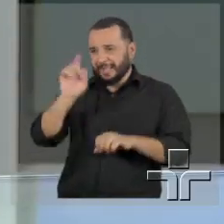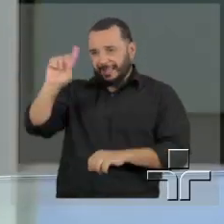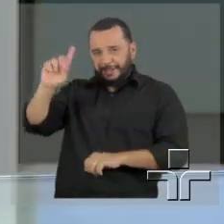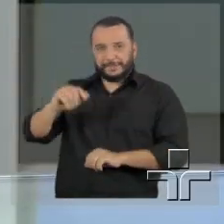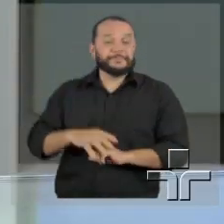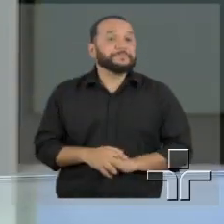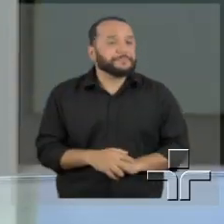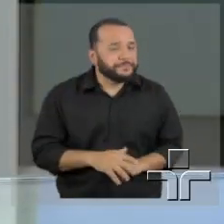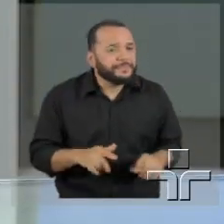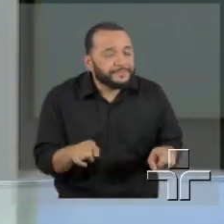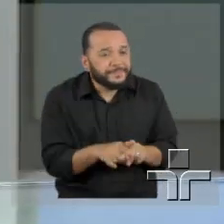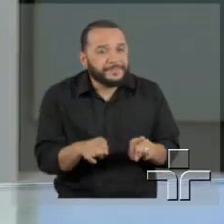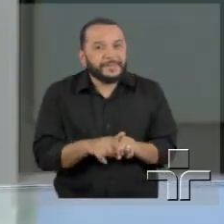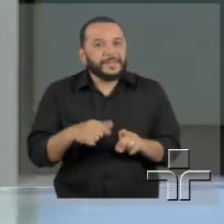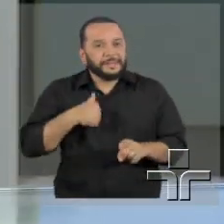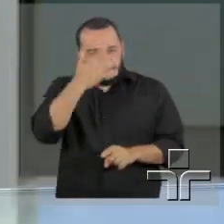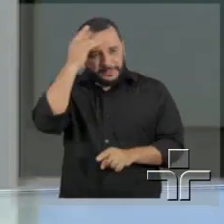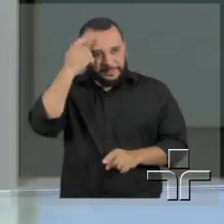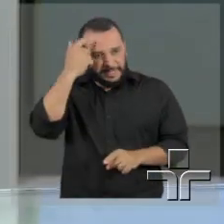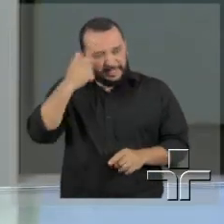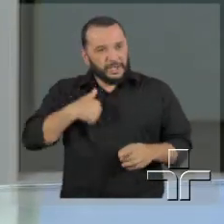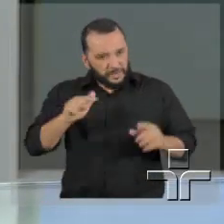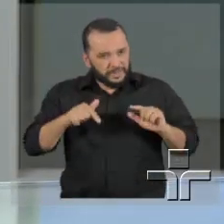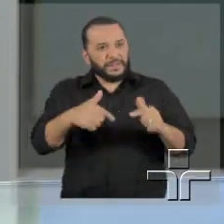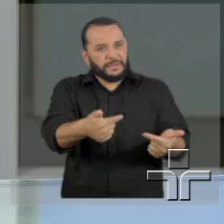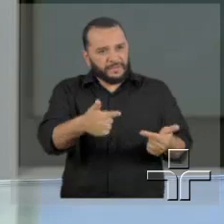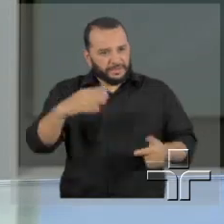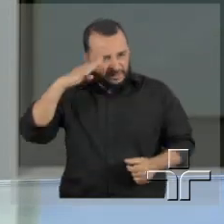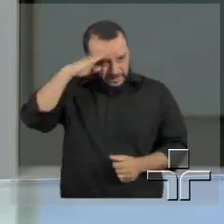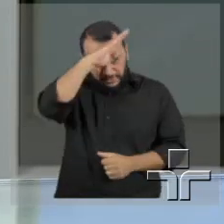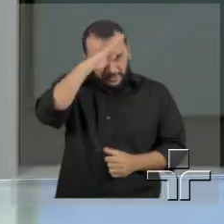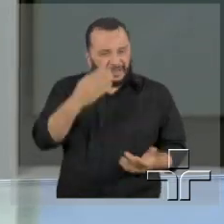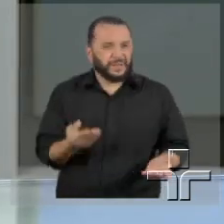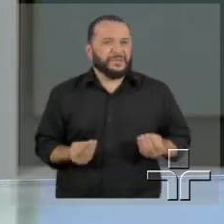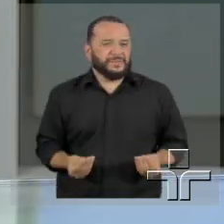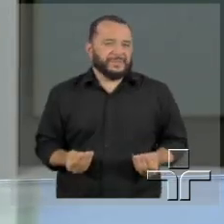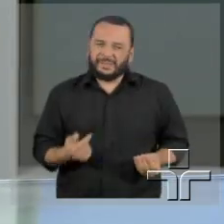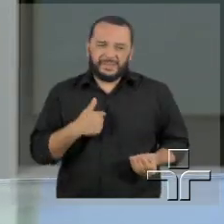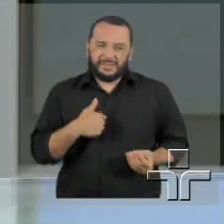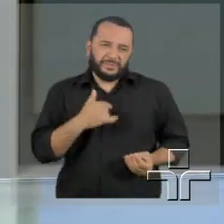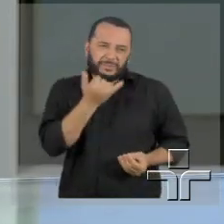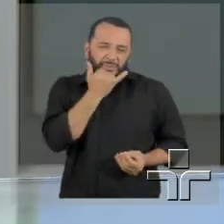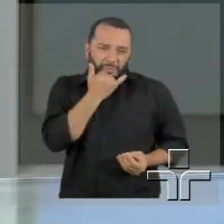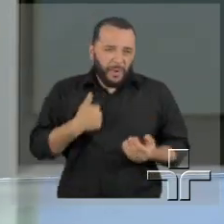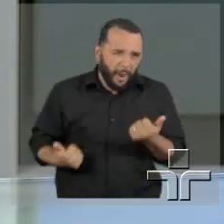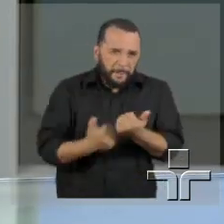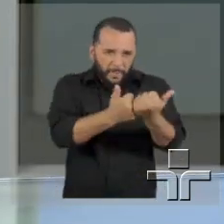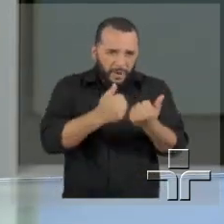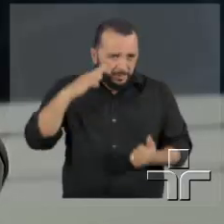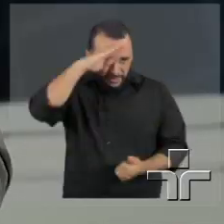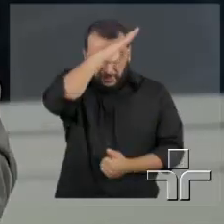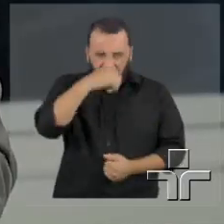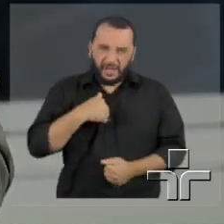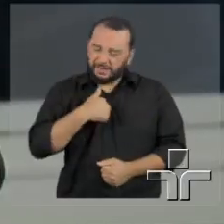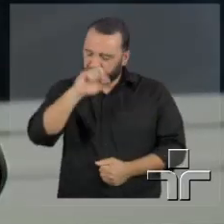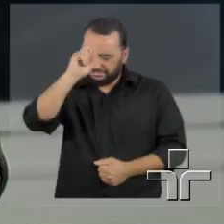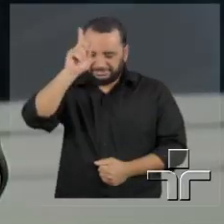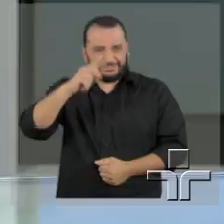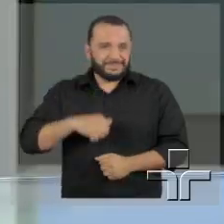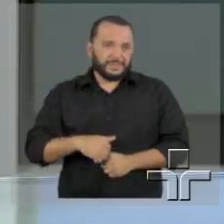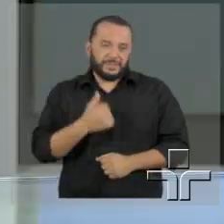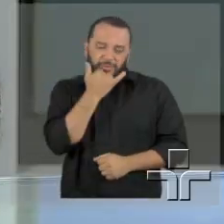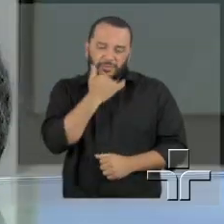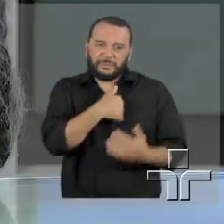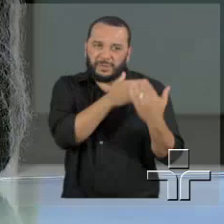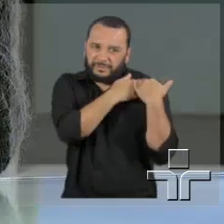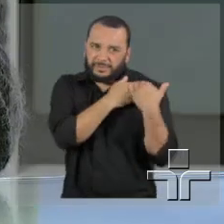essa imagina o quê? Que eu vá defender um presidente que diz que o Brasil não tem fome? Desculpa, né? Não, sem dúvida. Não seria irresponsável.